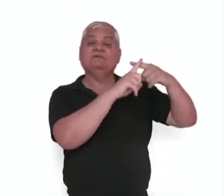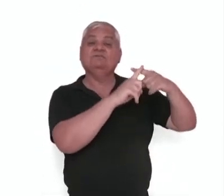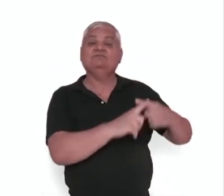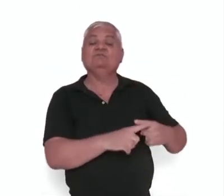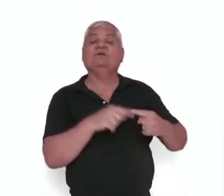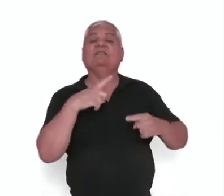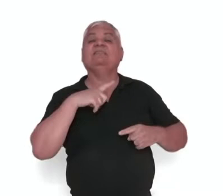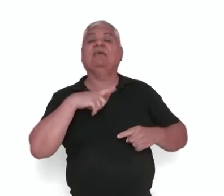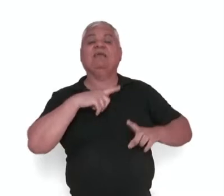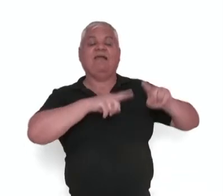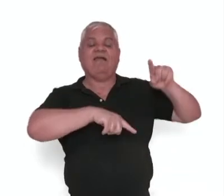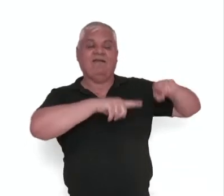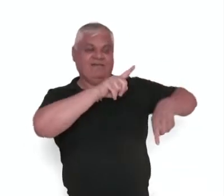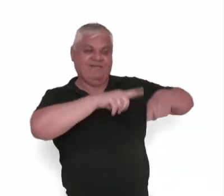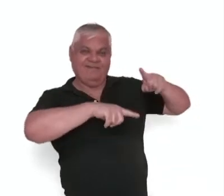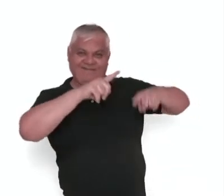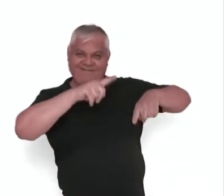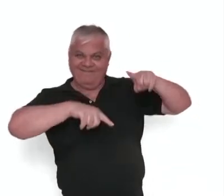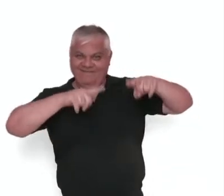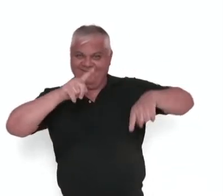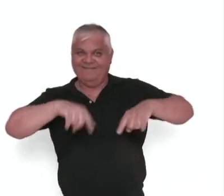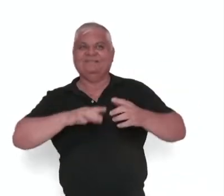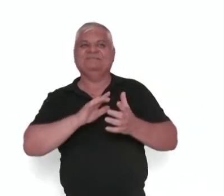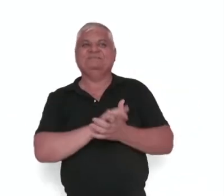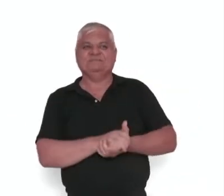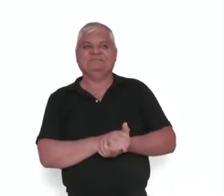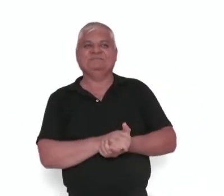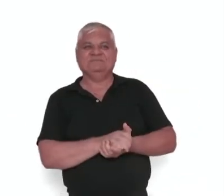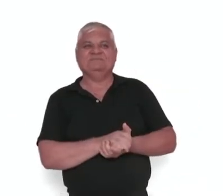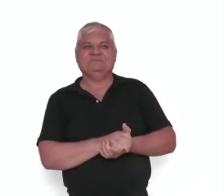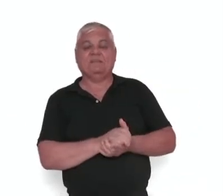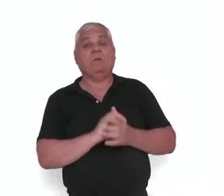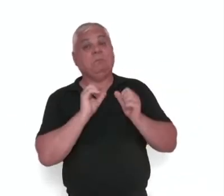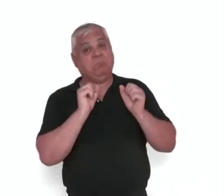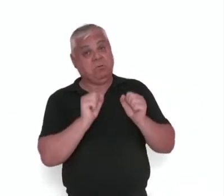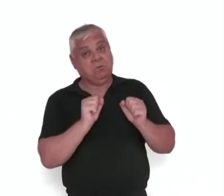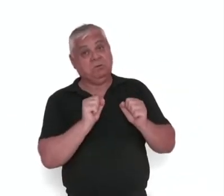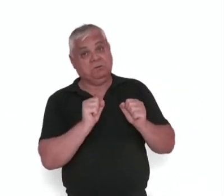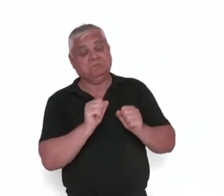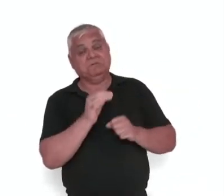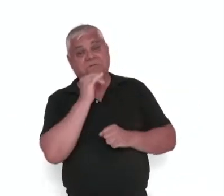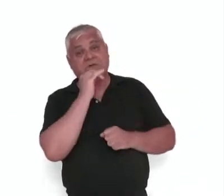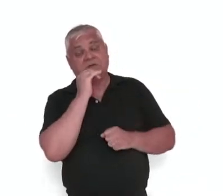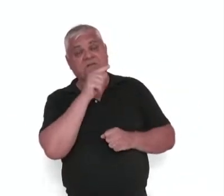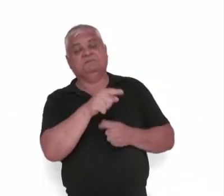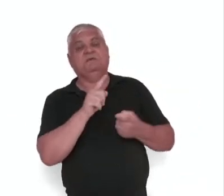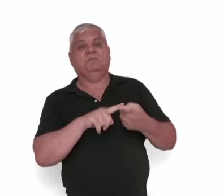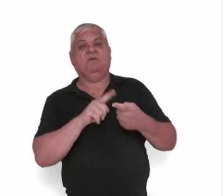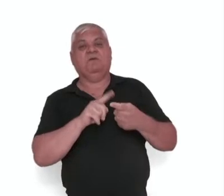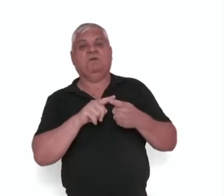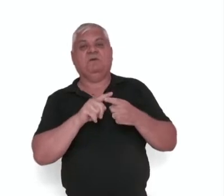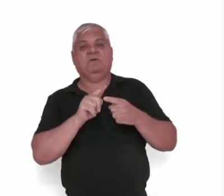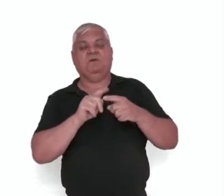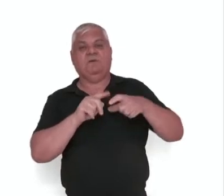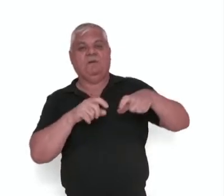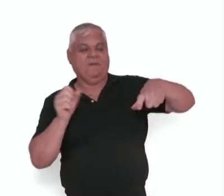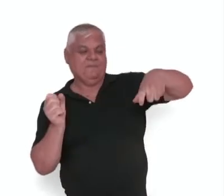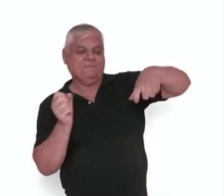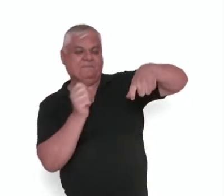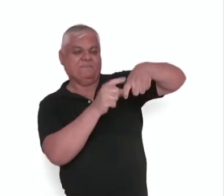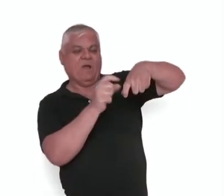de habilidade dos integrantes das equipes. Dessa forma, pode-se considerar uma bola na trave, um saque